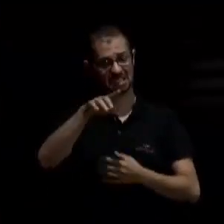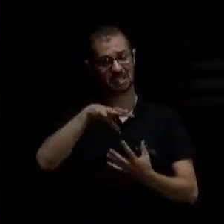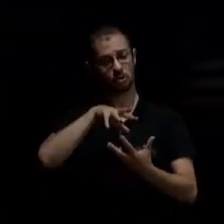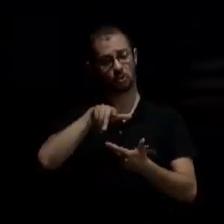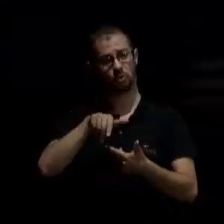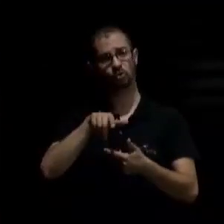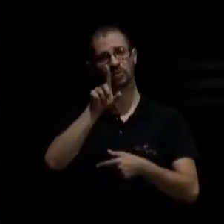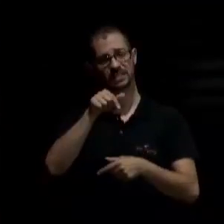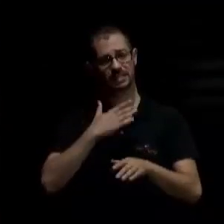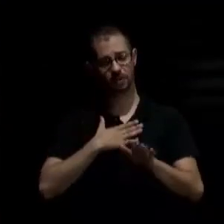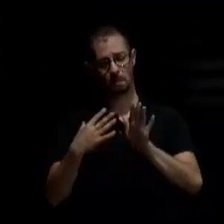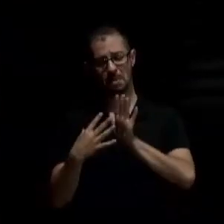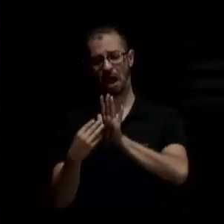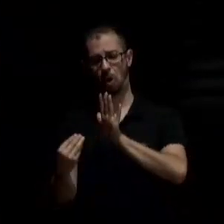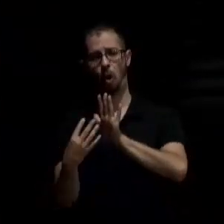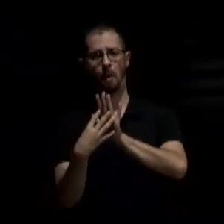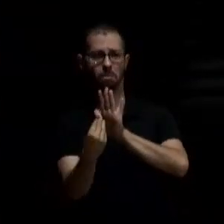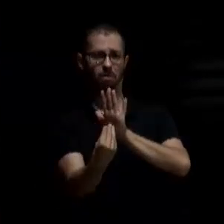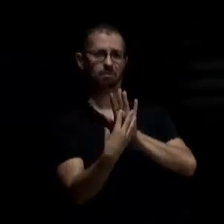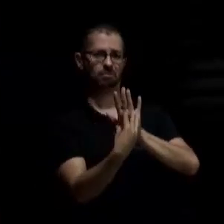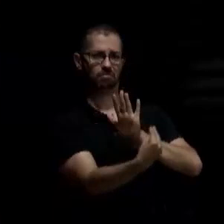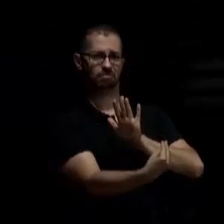minhas réplicas.